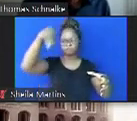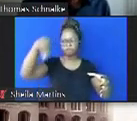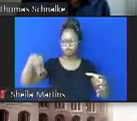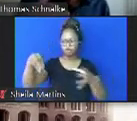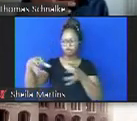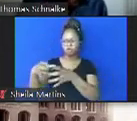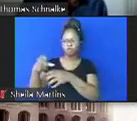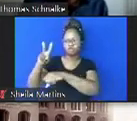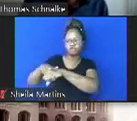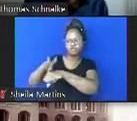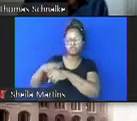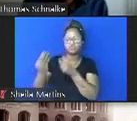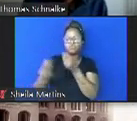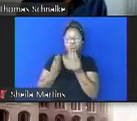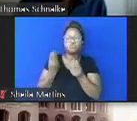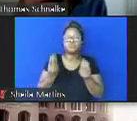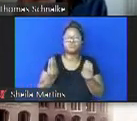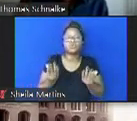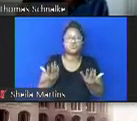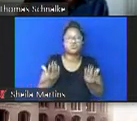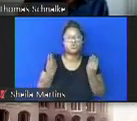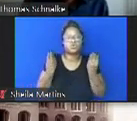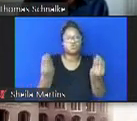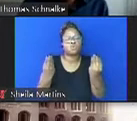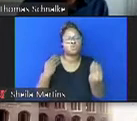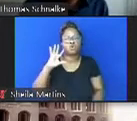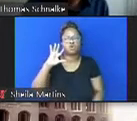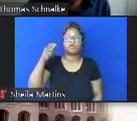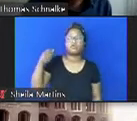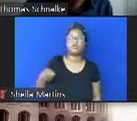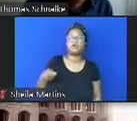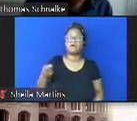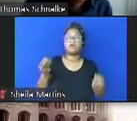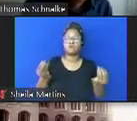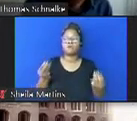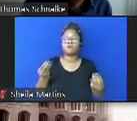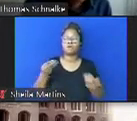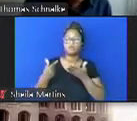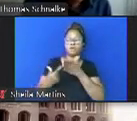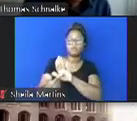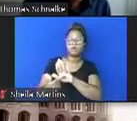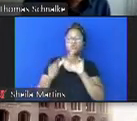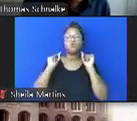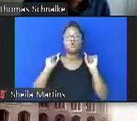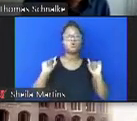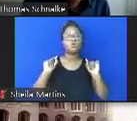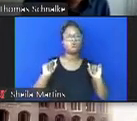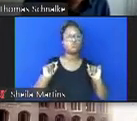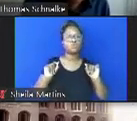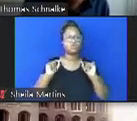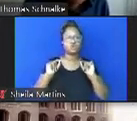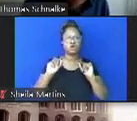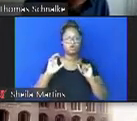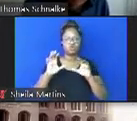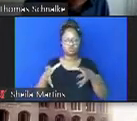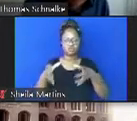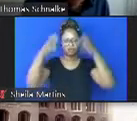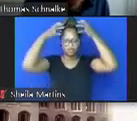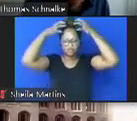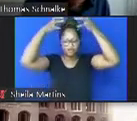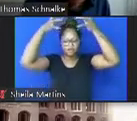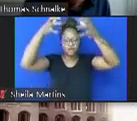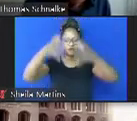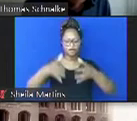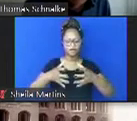tinha que tomar essa decisão sobre o que mostrar, o lado que seria mostrado, colocava dentro